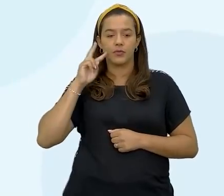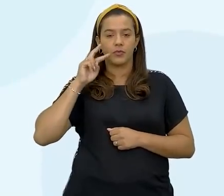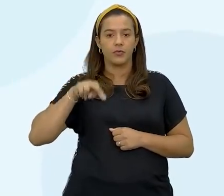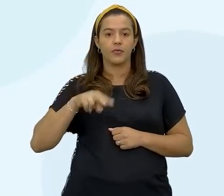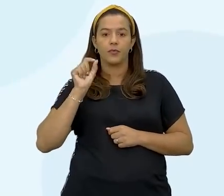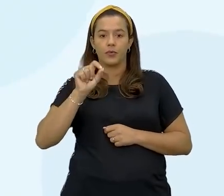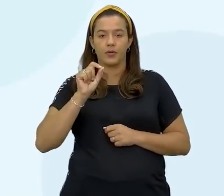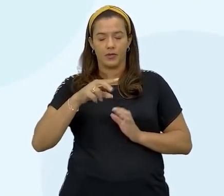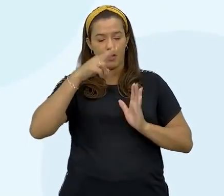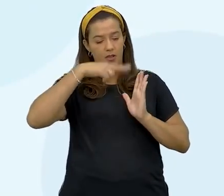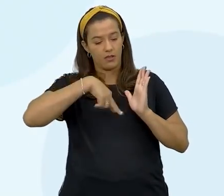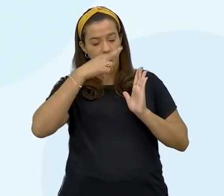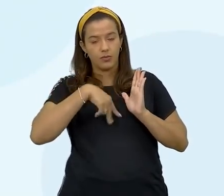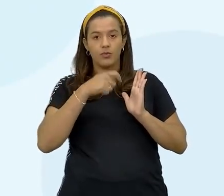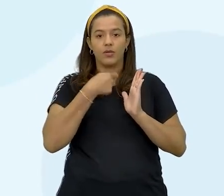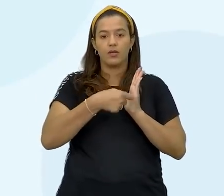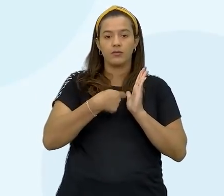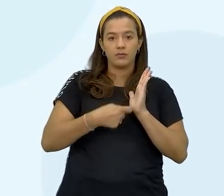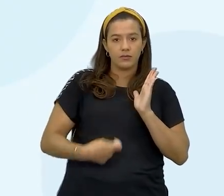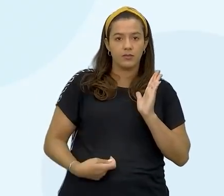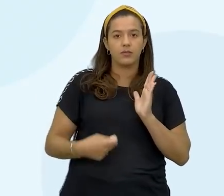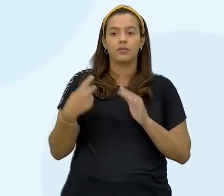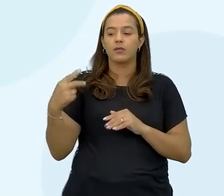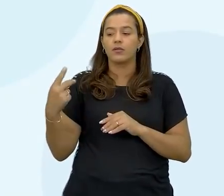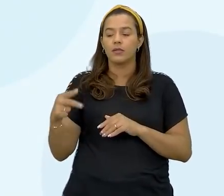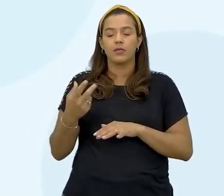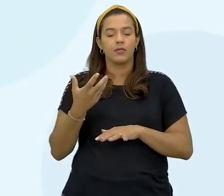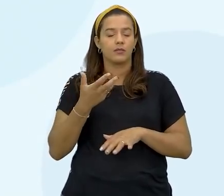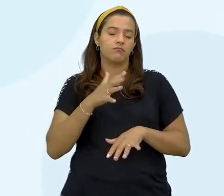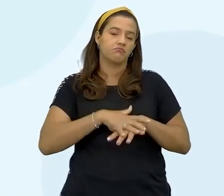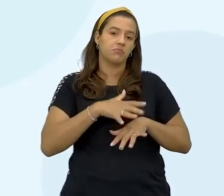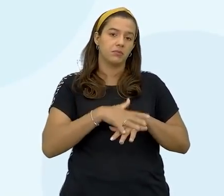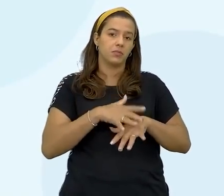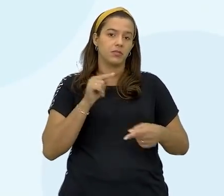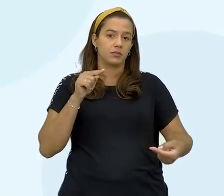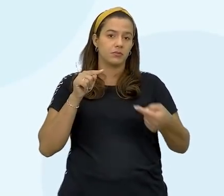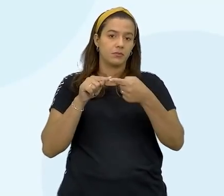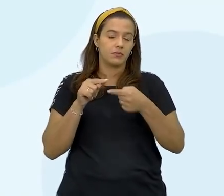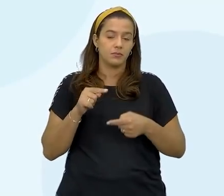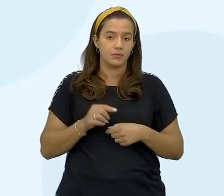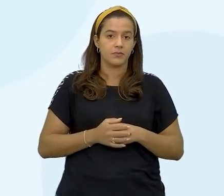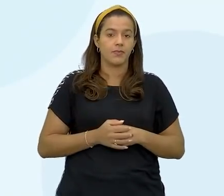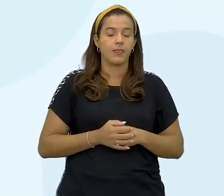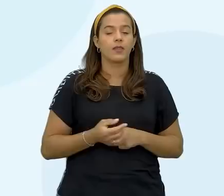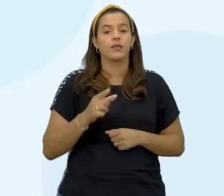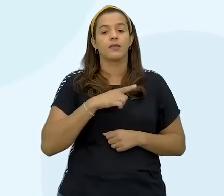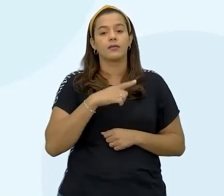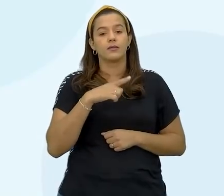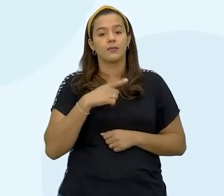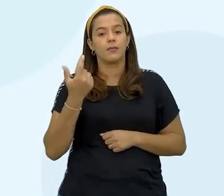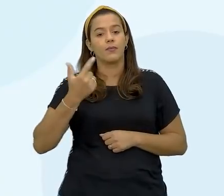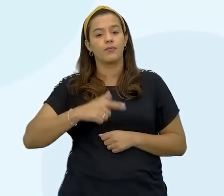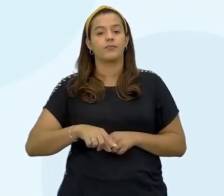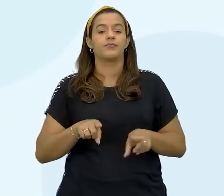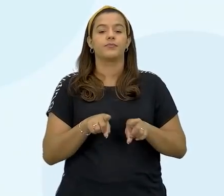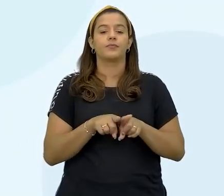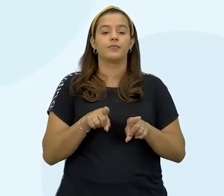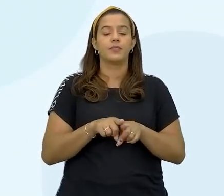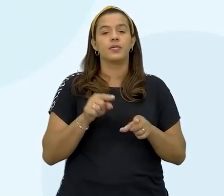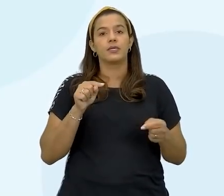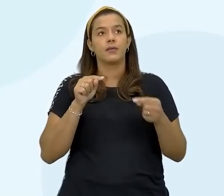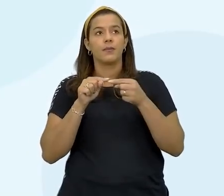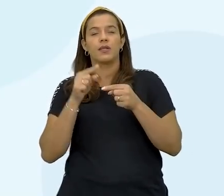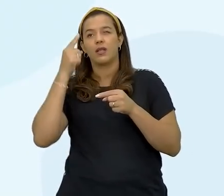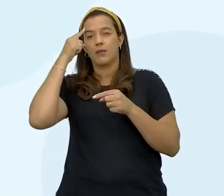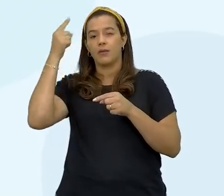A leitura e escrita e os conhecimentos matemáticos, mas dentro de uma perspectiva das ciências